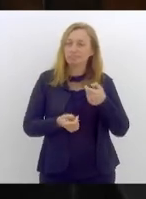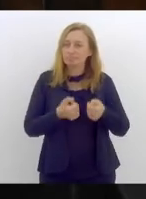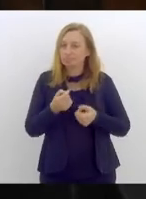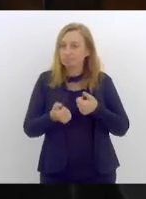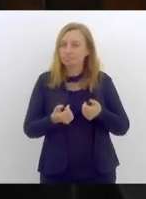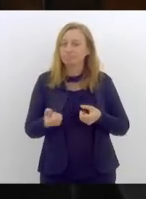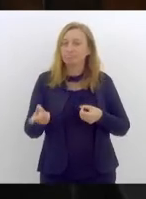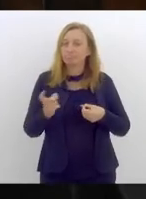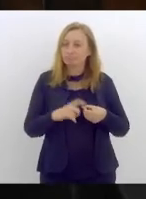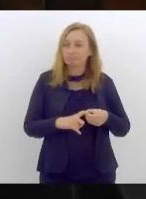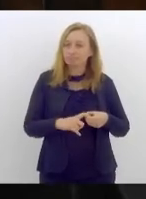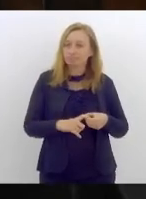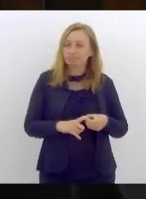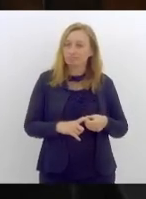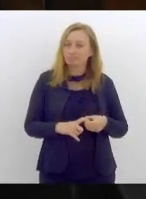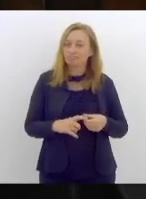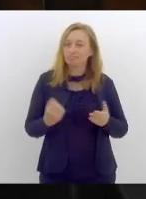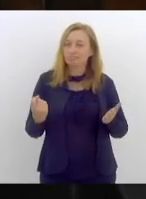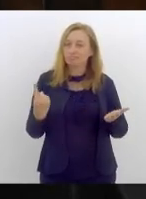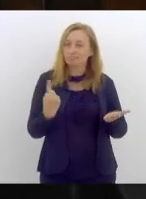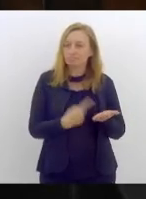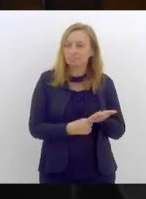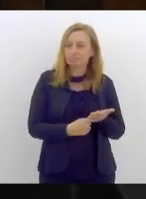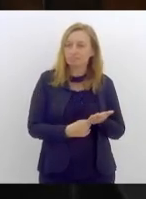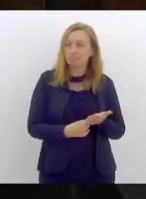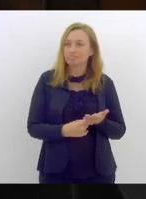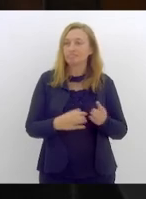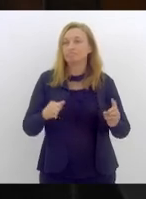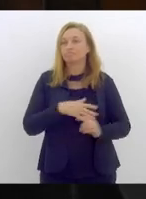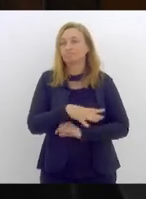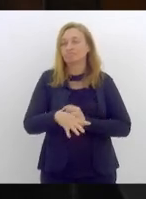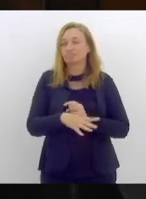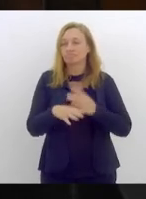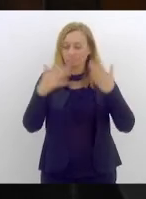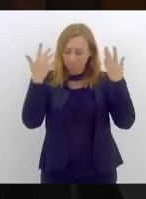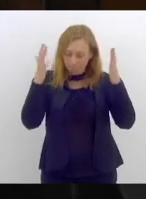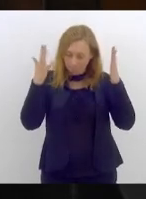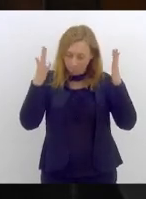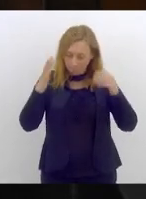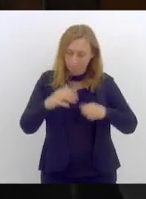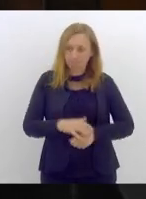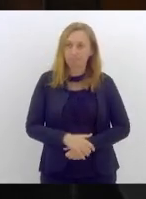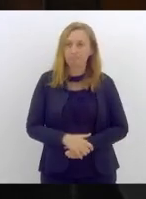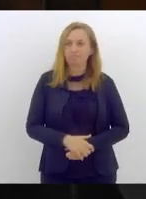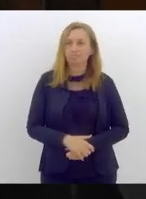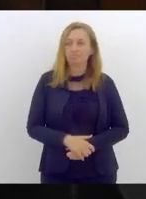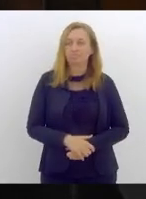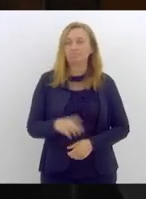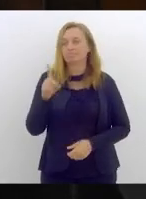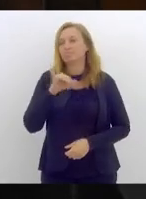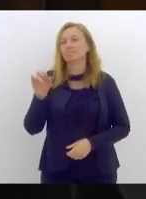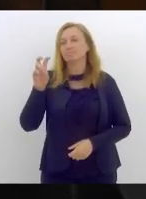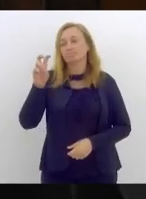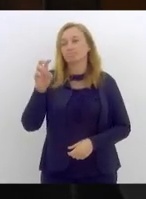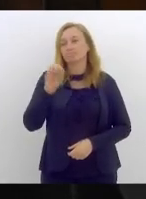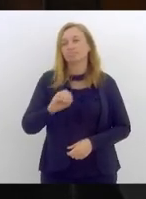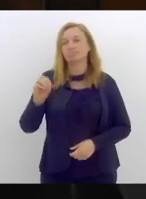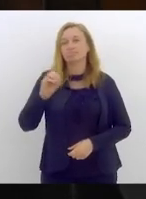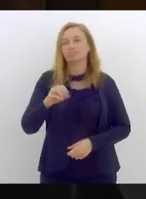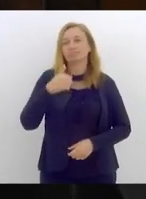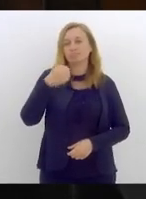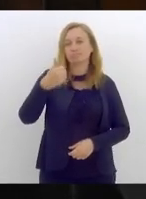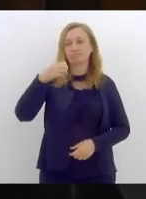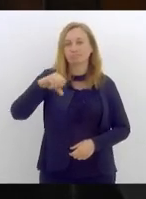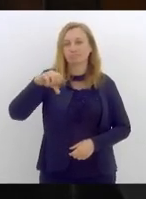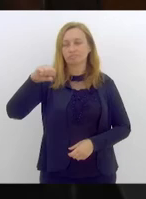retome aquele parque porque a sociedade brasileira celebrou consigo mesma no dia cinco de Outubro de 1988